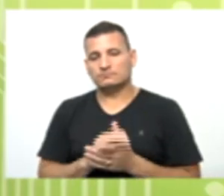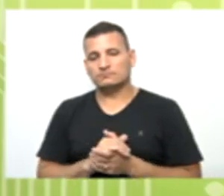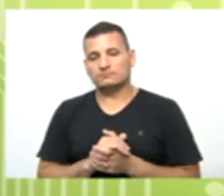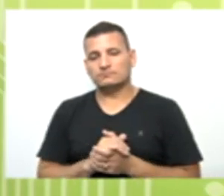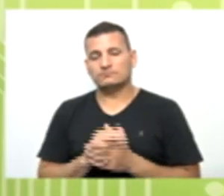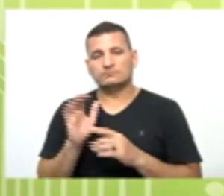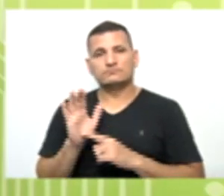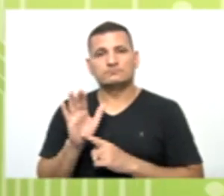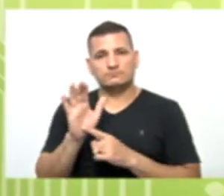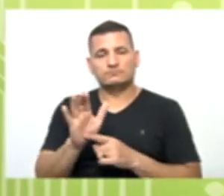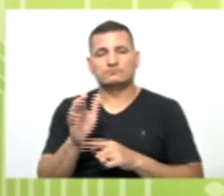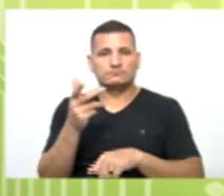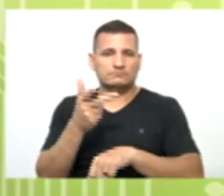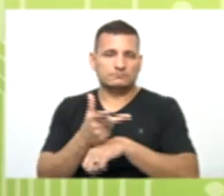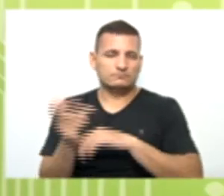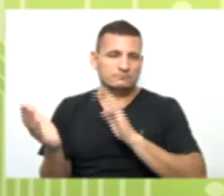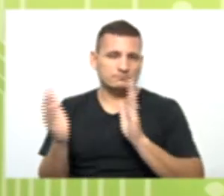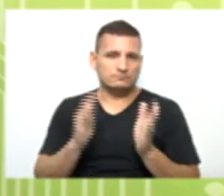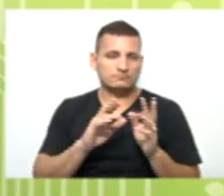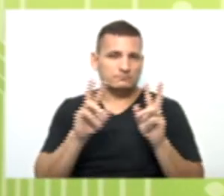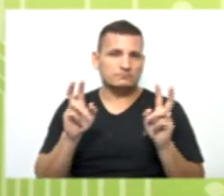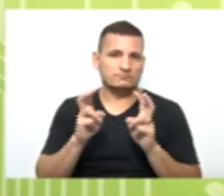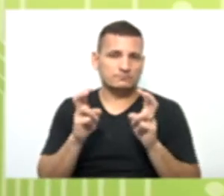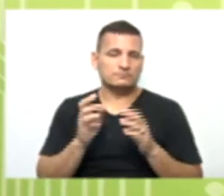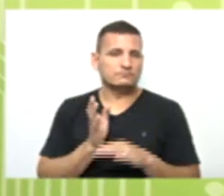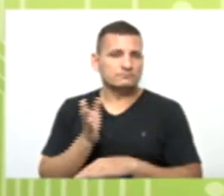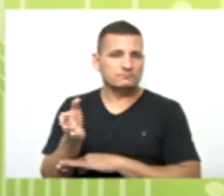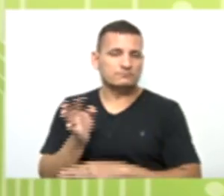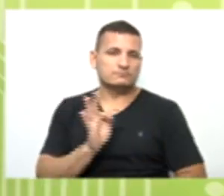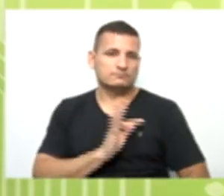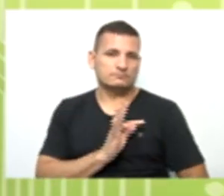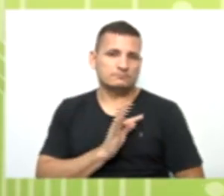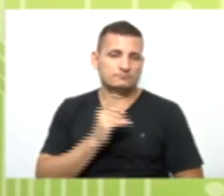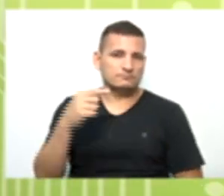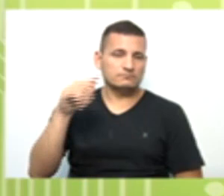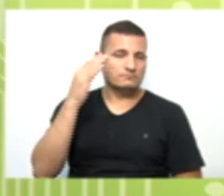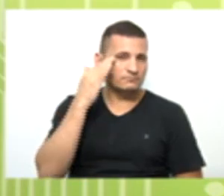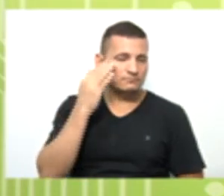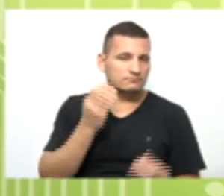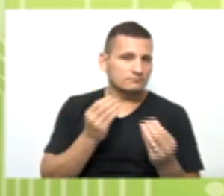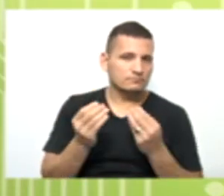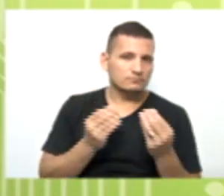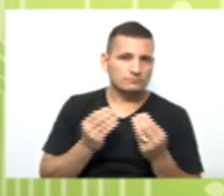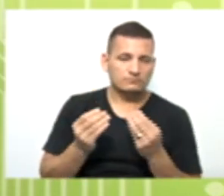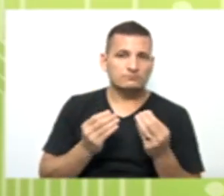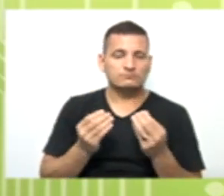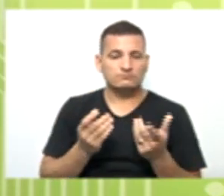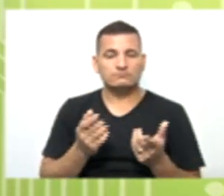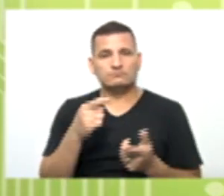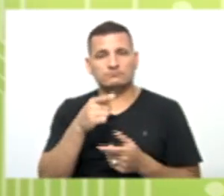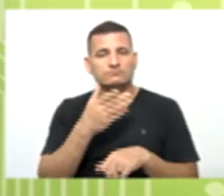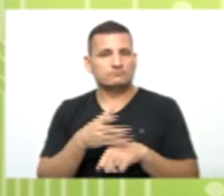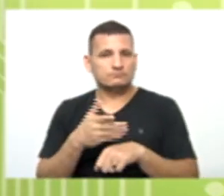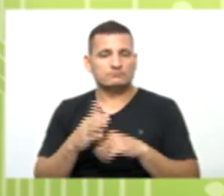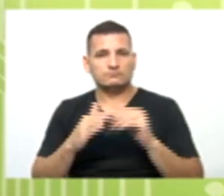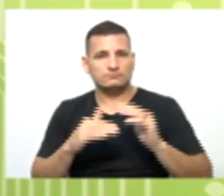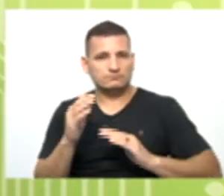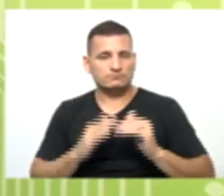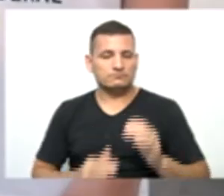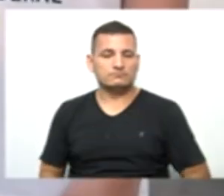vamos mostrar o vídeo aí sobre a visita técnica, para a gente entender como é que funciona essa prática